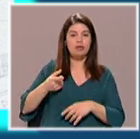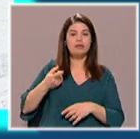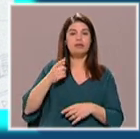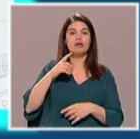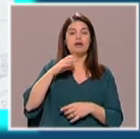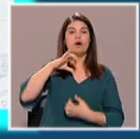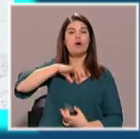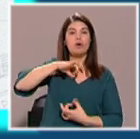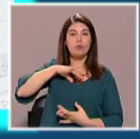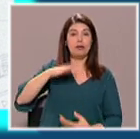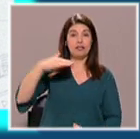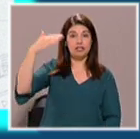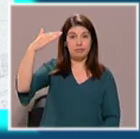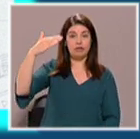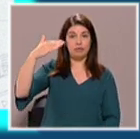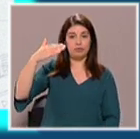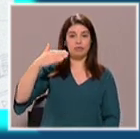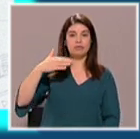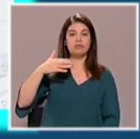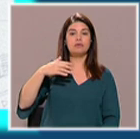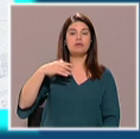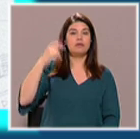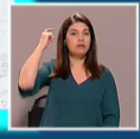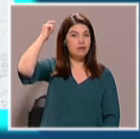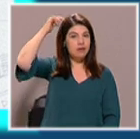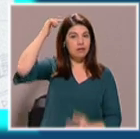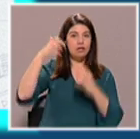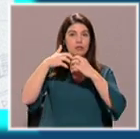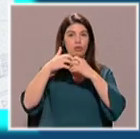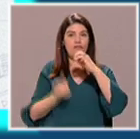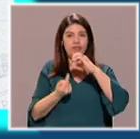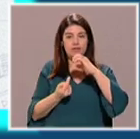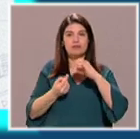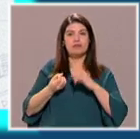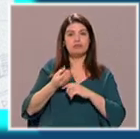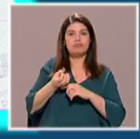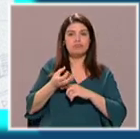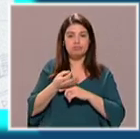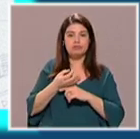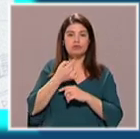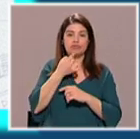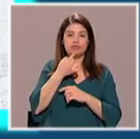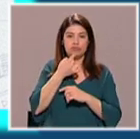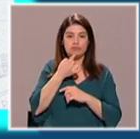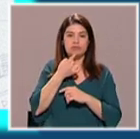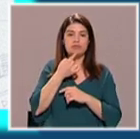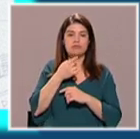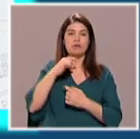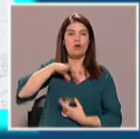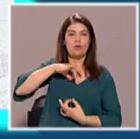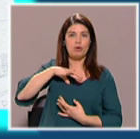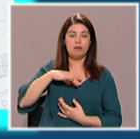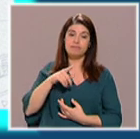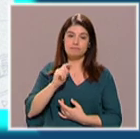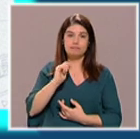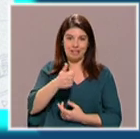da hormona do crescimento por parte da hipófise. Esta sim é verdadeira. E por último, a